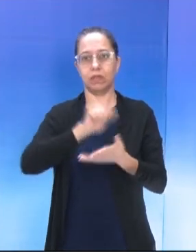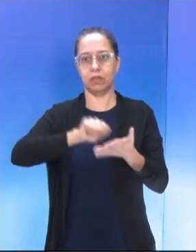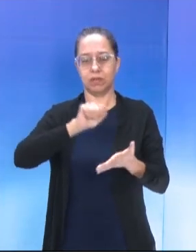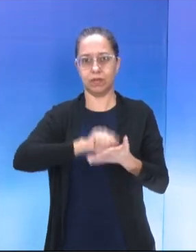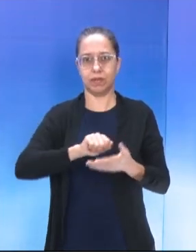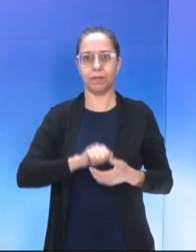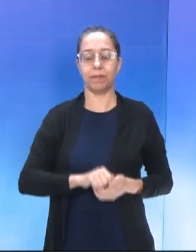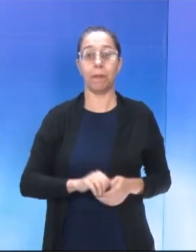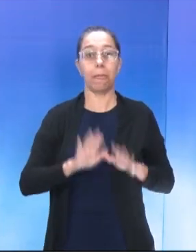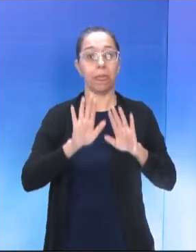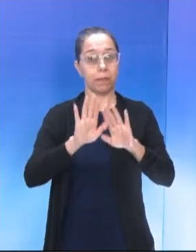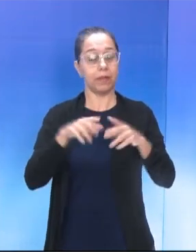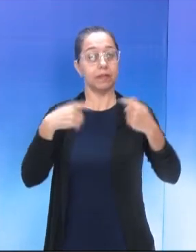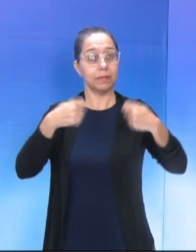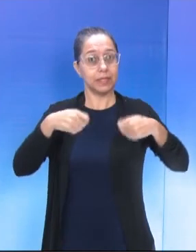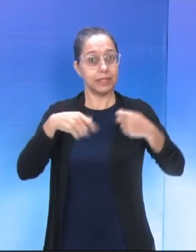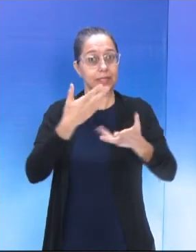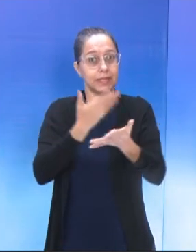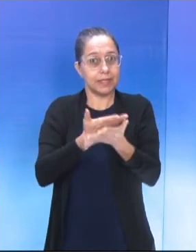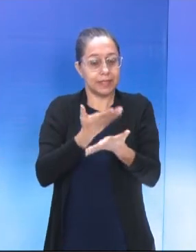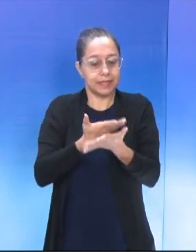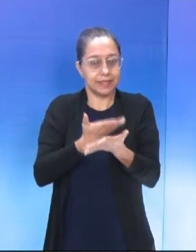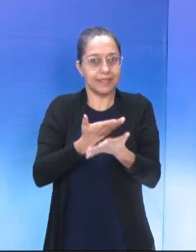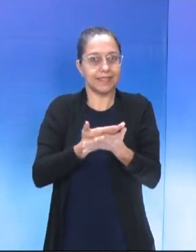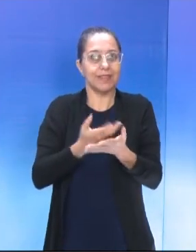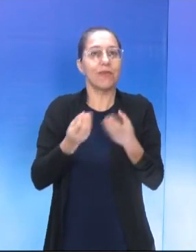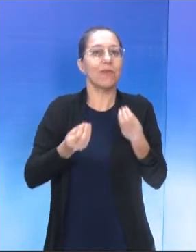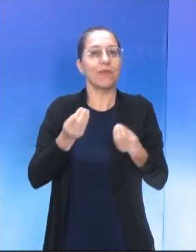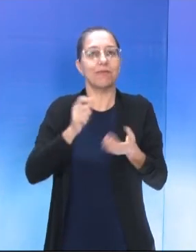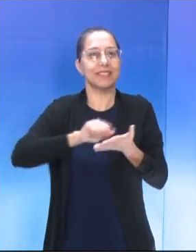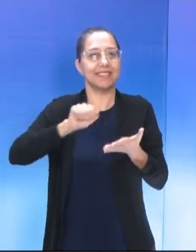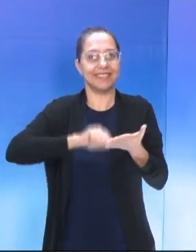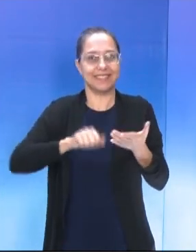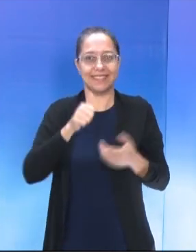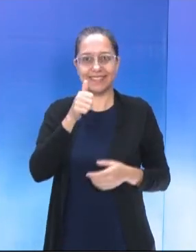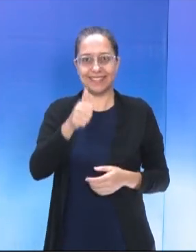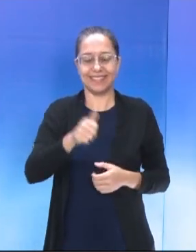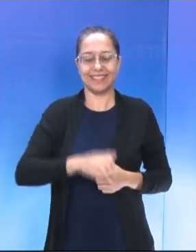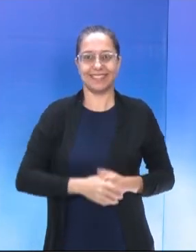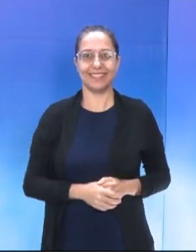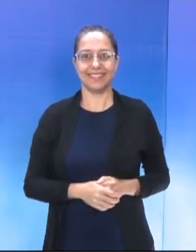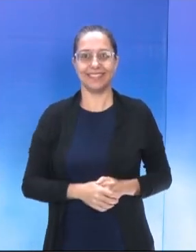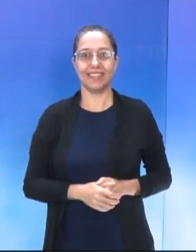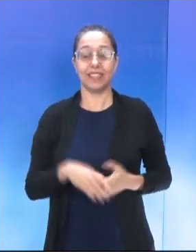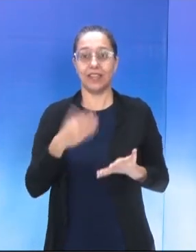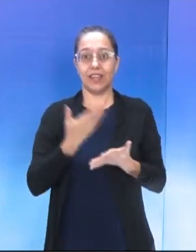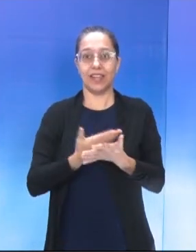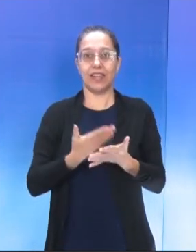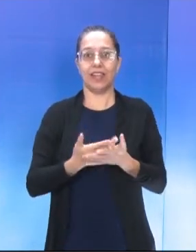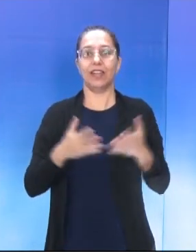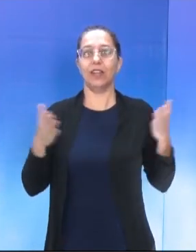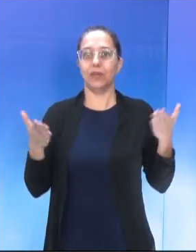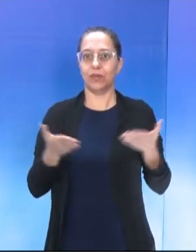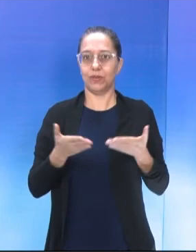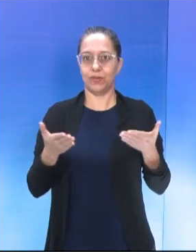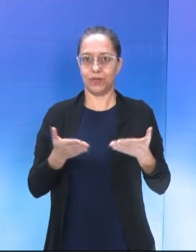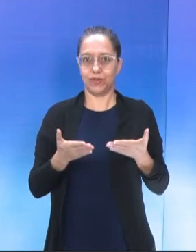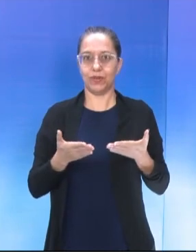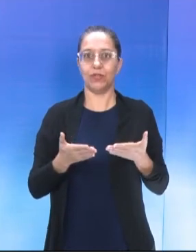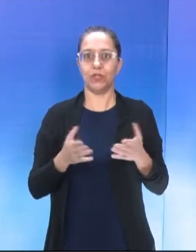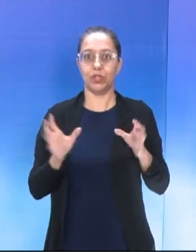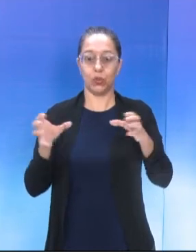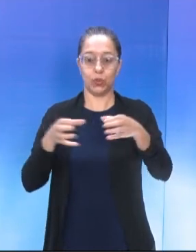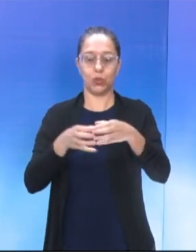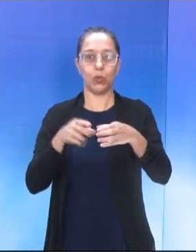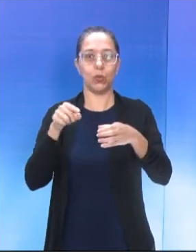de estudar sobre como escrever, ok? A técnica você precisa ter. Então, na aula de hoje, falamos da galera que vai